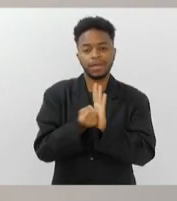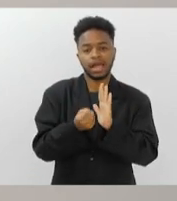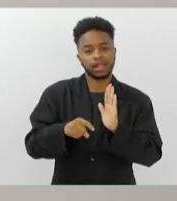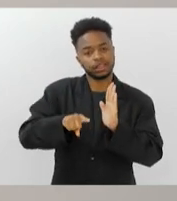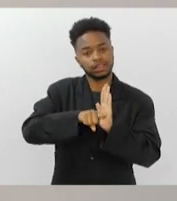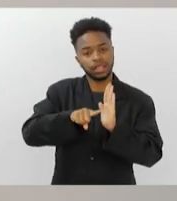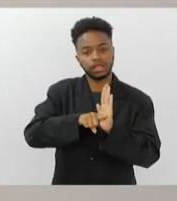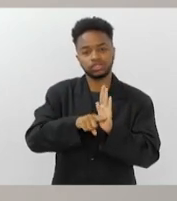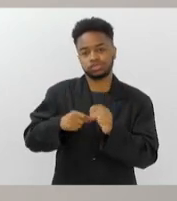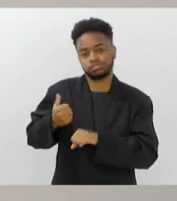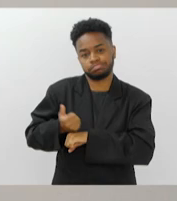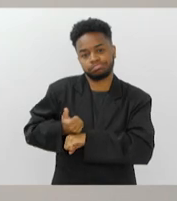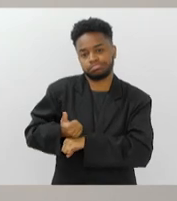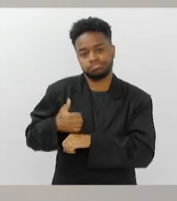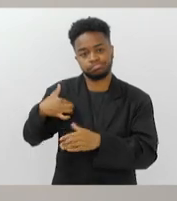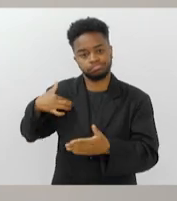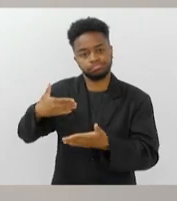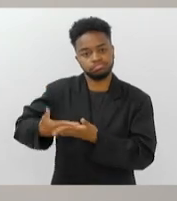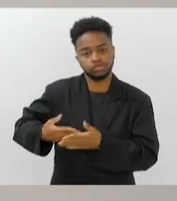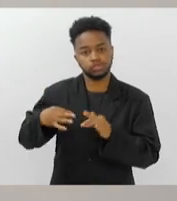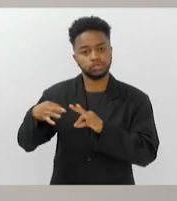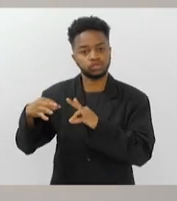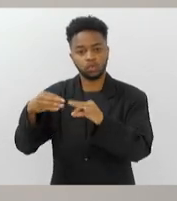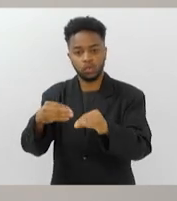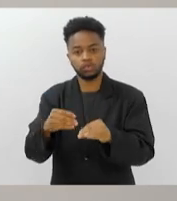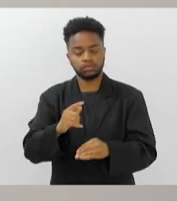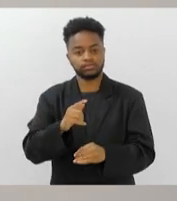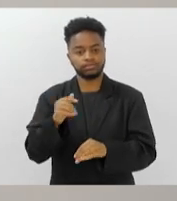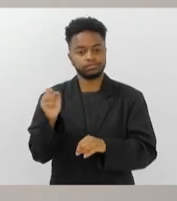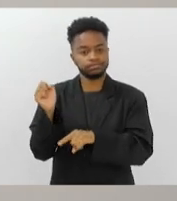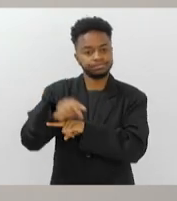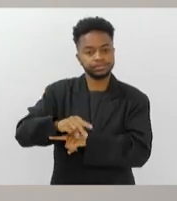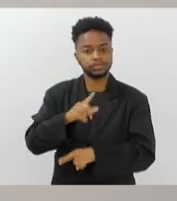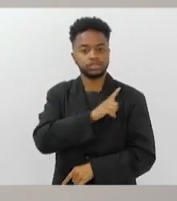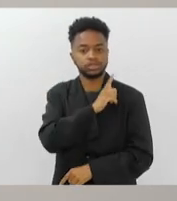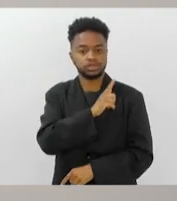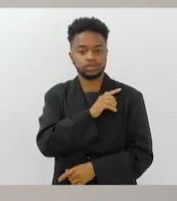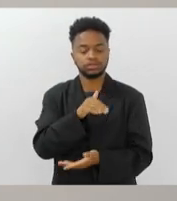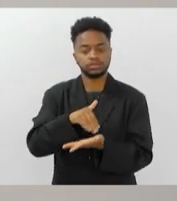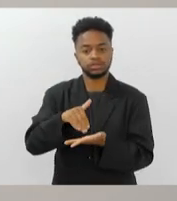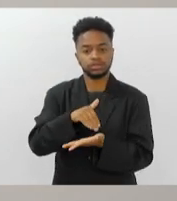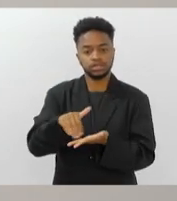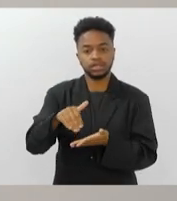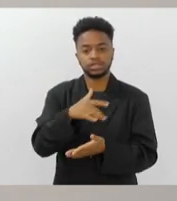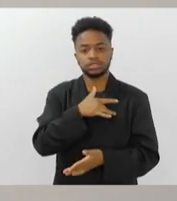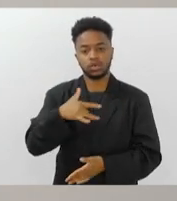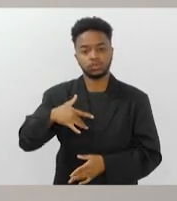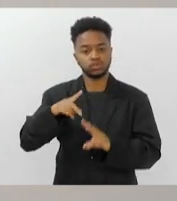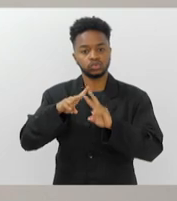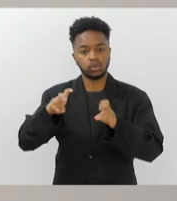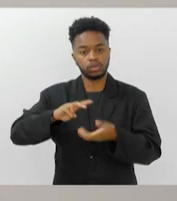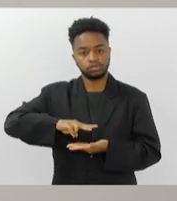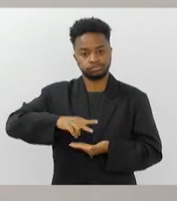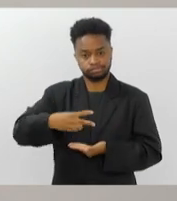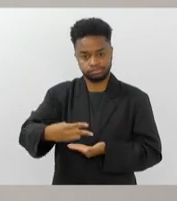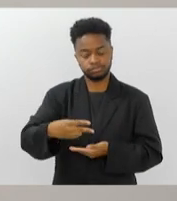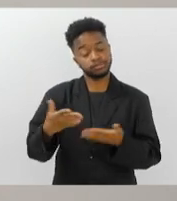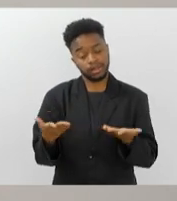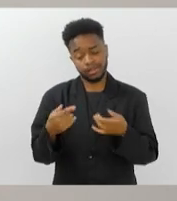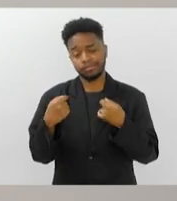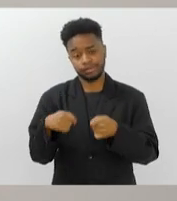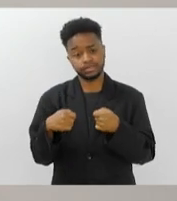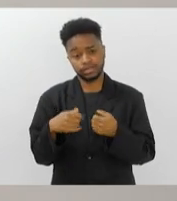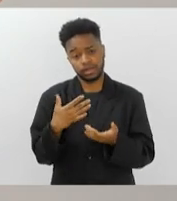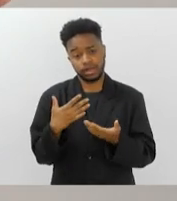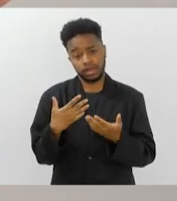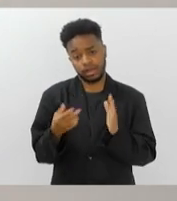carreira de todos os que estão na gestão da da Secretaria de Saúde essa questão dos transplantes isso a gente vai ter que carregar quando você tá